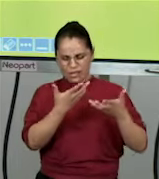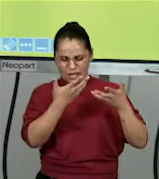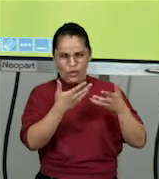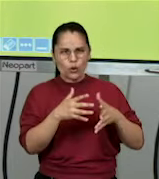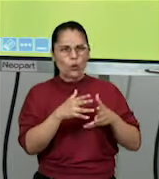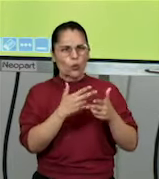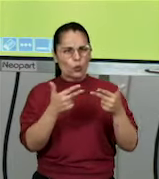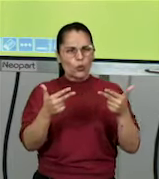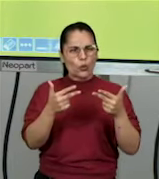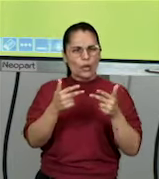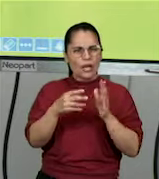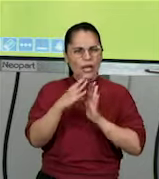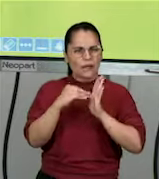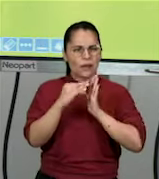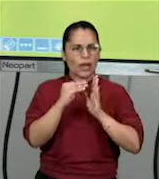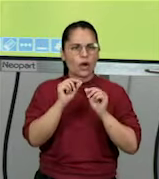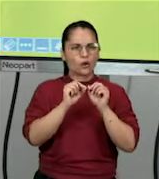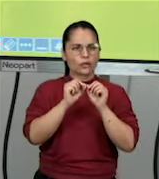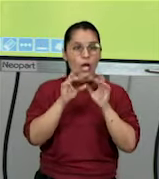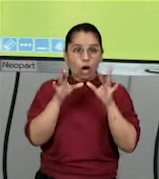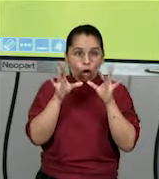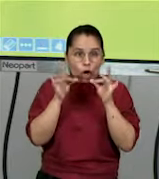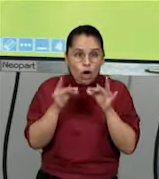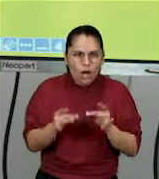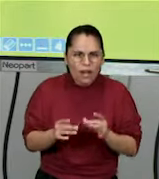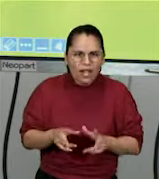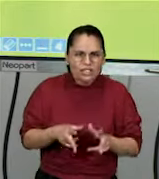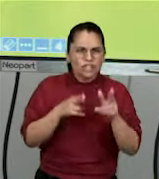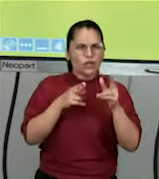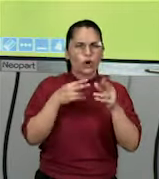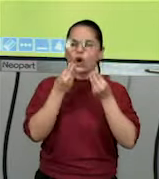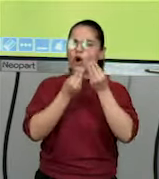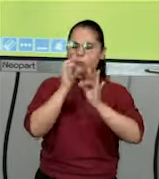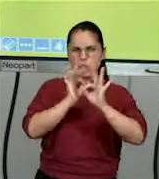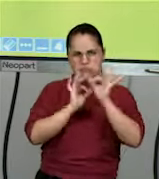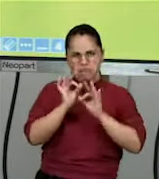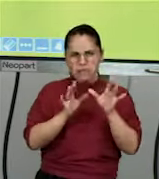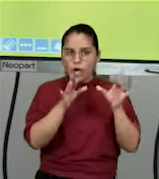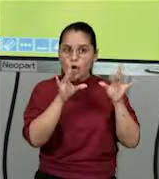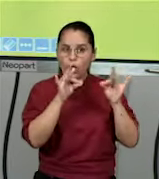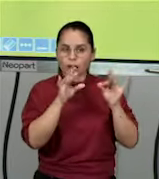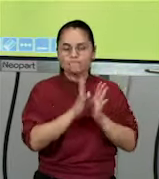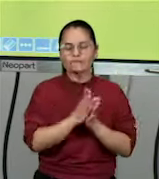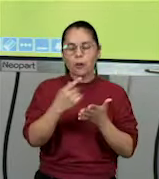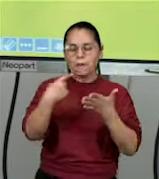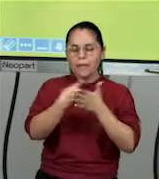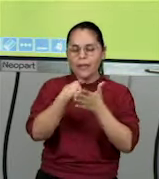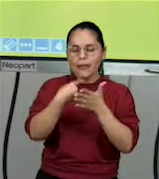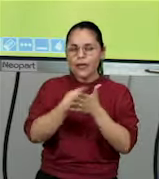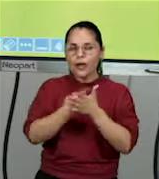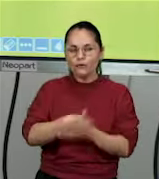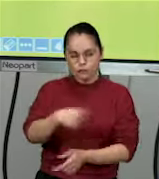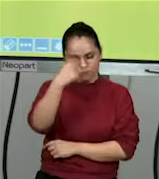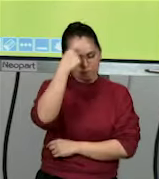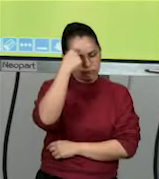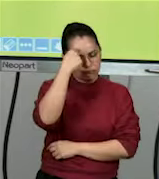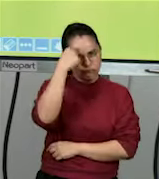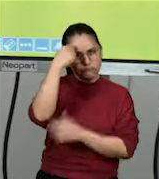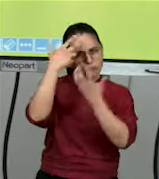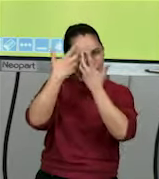imagens? A estrutura da colagem é igual à do desenho? Como montar uma colagem? São perguntas que nos fazem pensar a respeito do